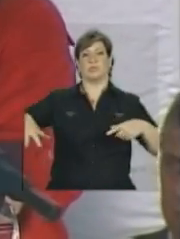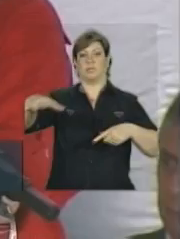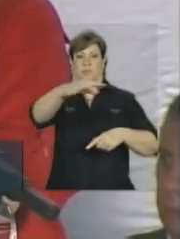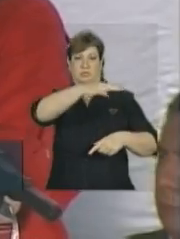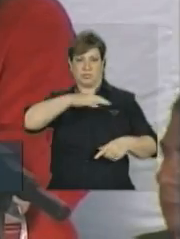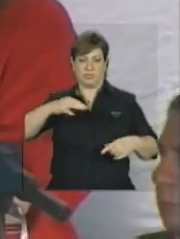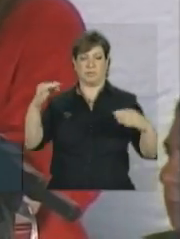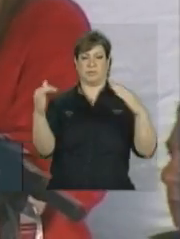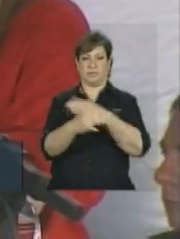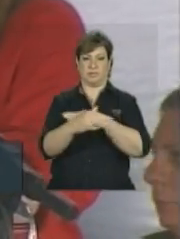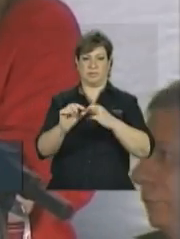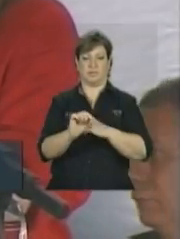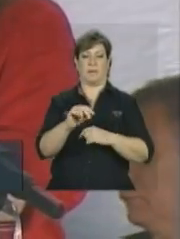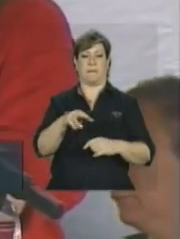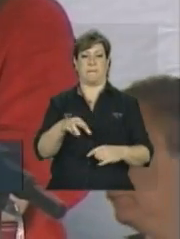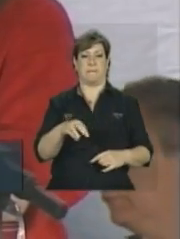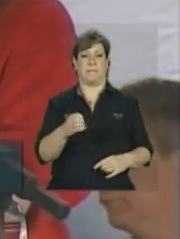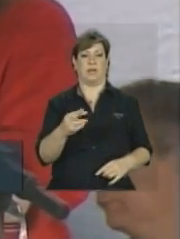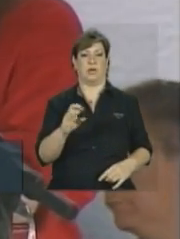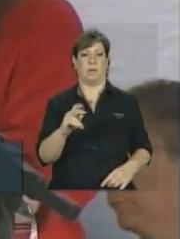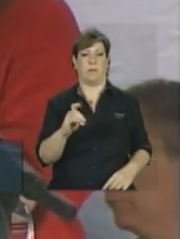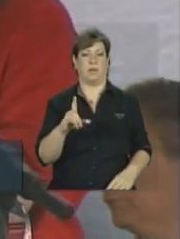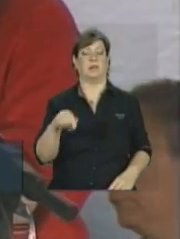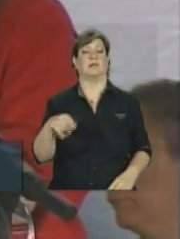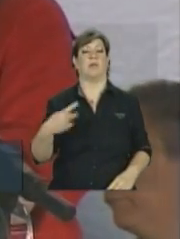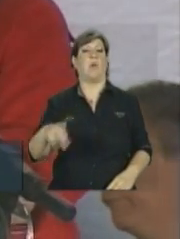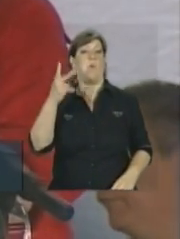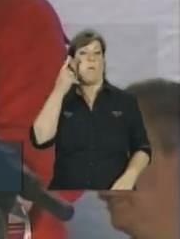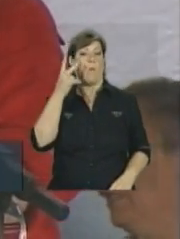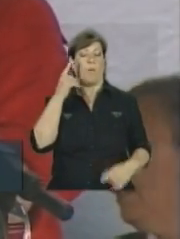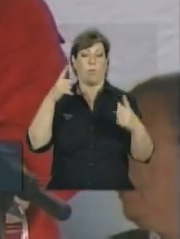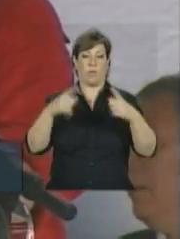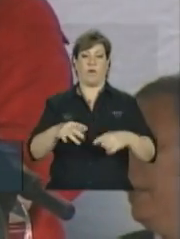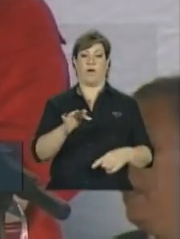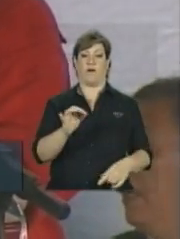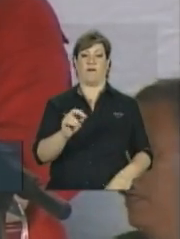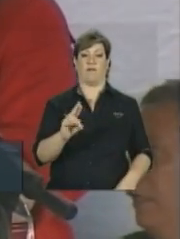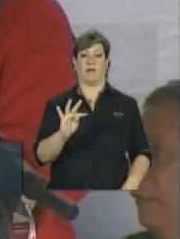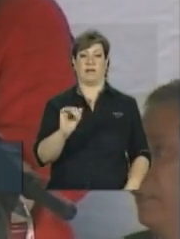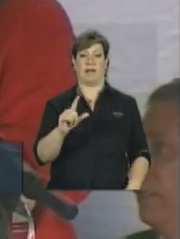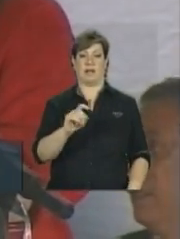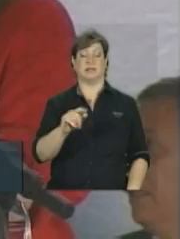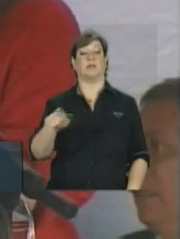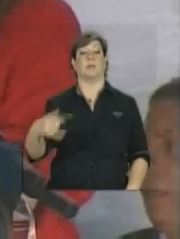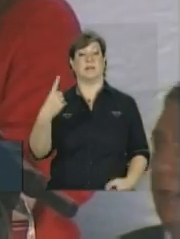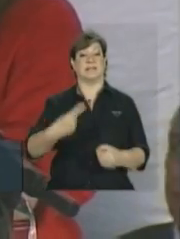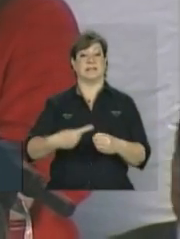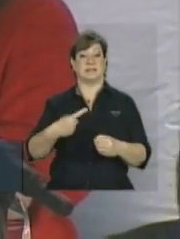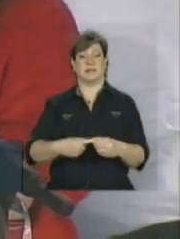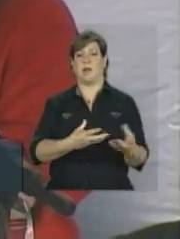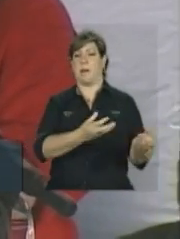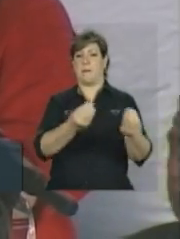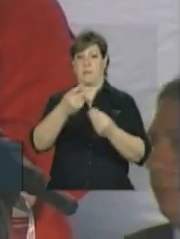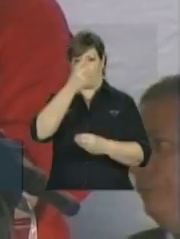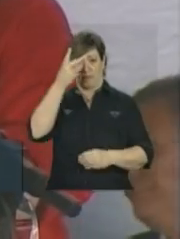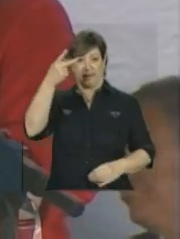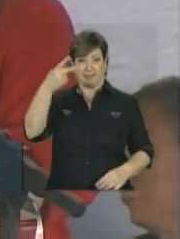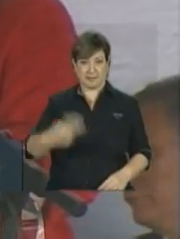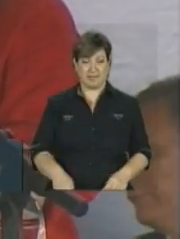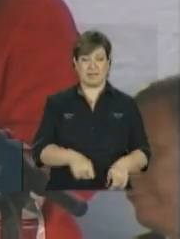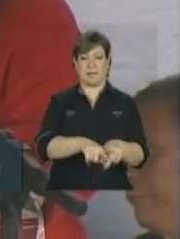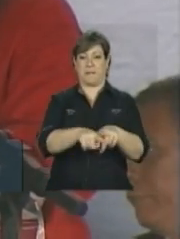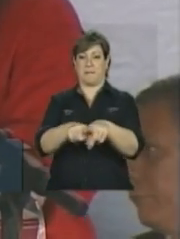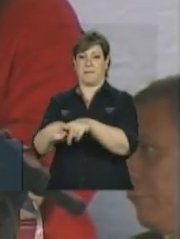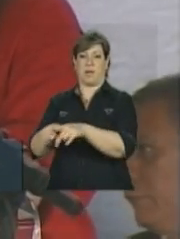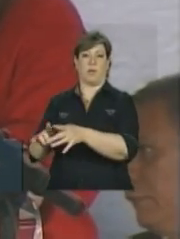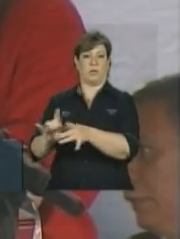metropolitana do estado do Ceará, onde Fortaleza, que é uma cidade onde muitos daqui, irmãos e